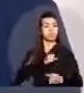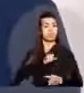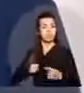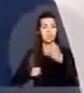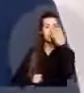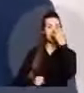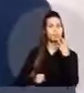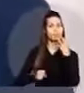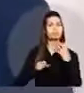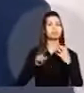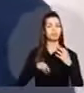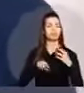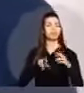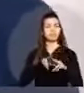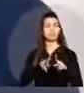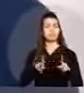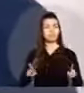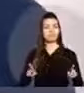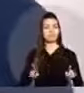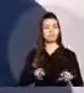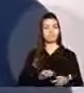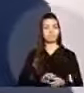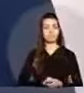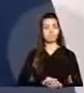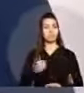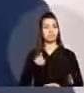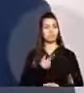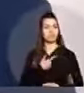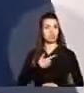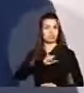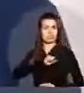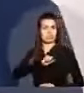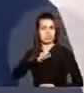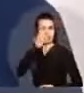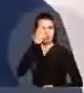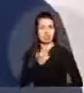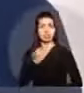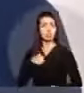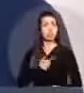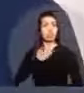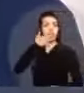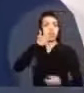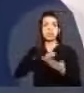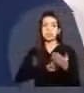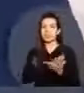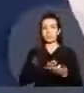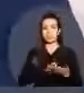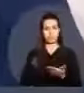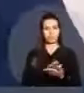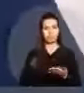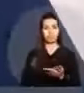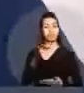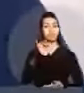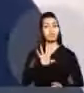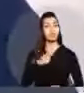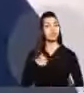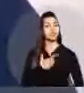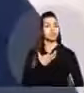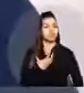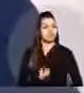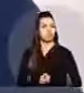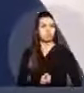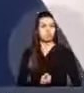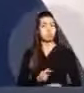indignação e raiva são coisas bem diferentes com ódio ninguém constrói nada somente